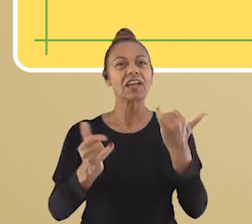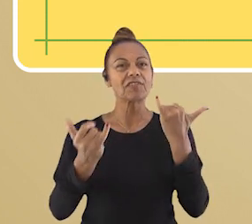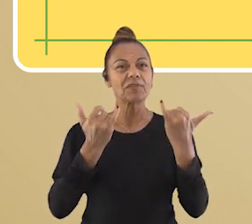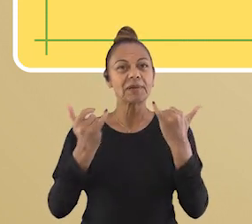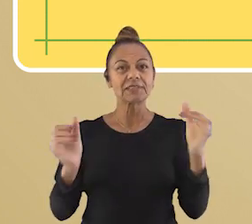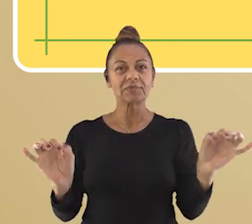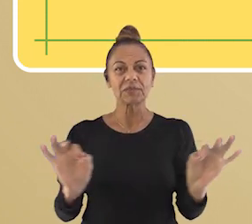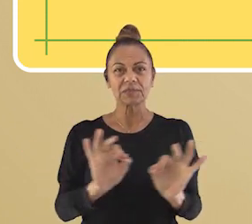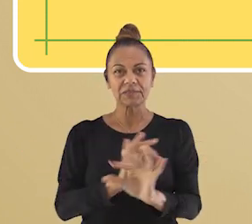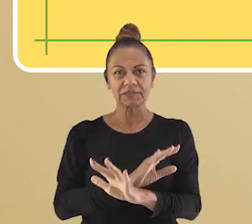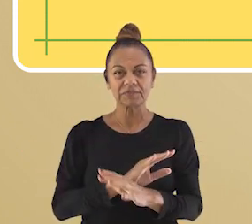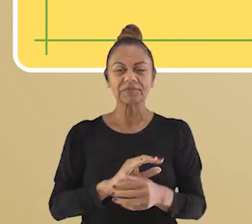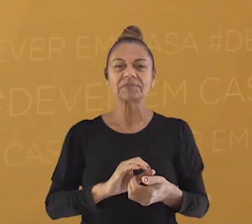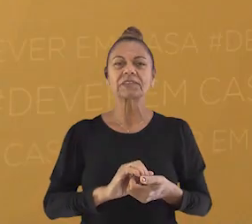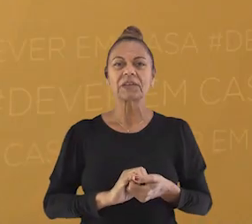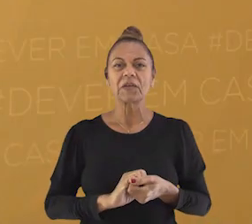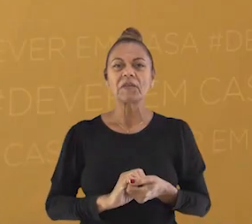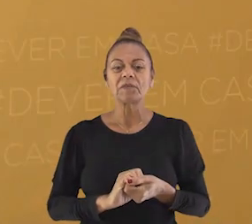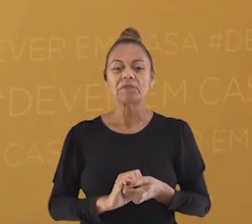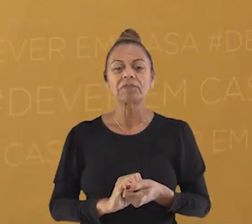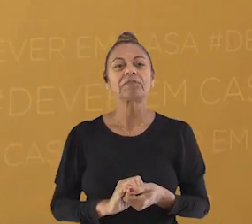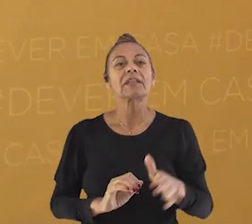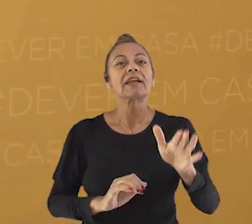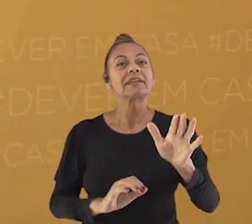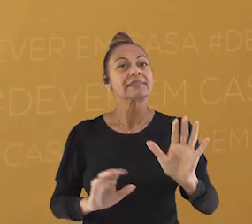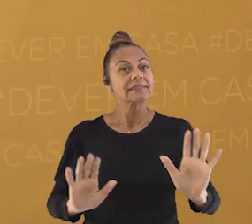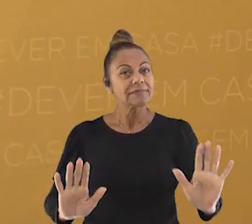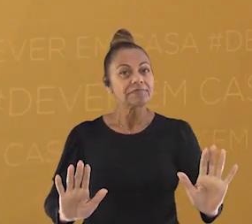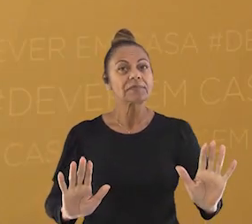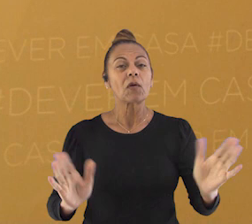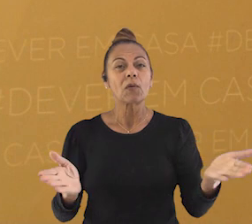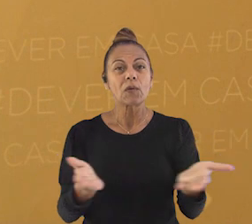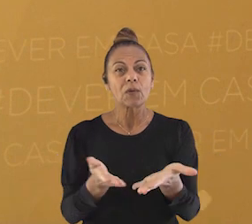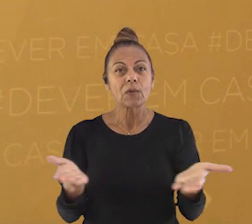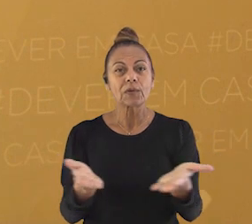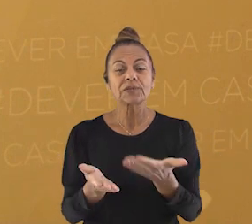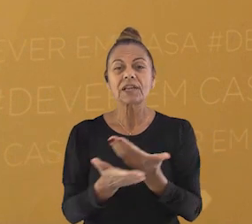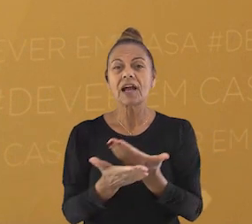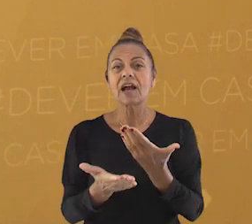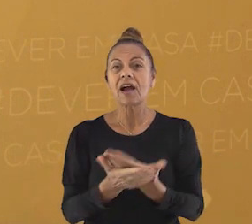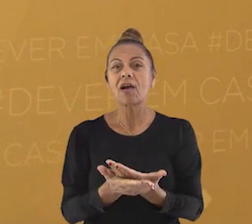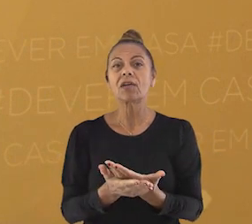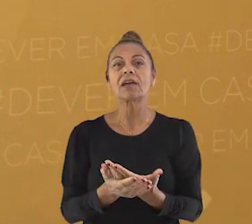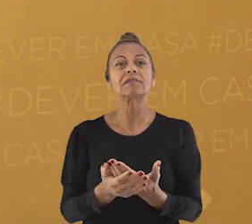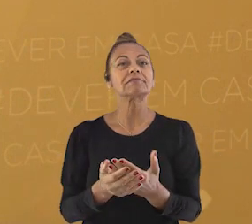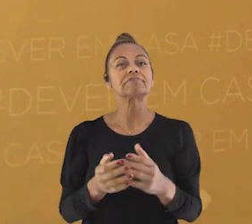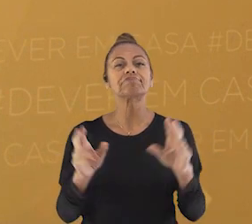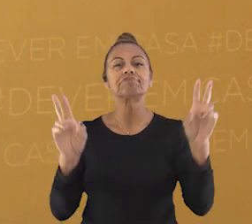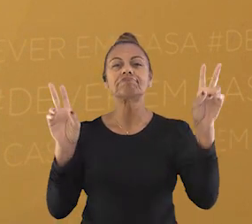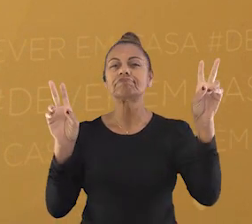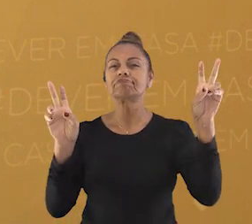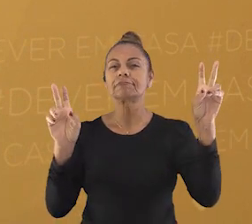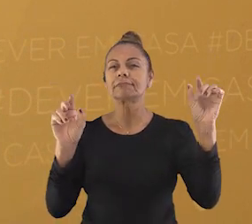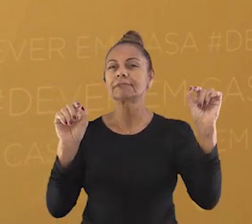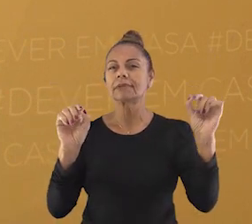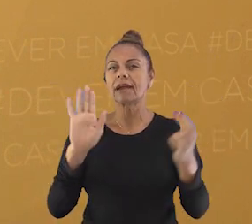passadas, agora vamos começar. Ei, crianças! Na aula de hoje vamos falar sobre as